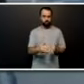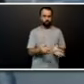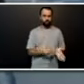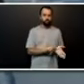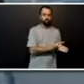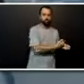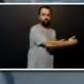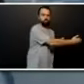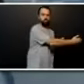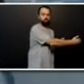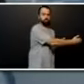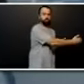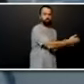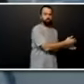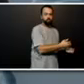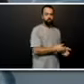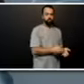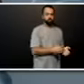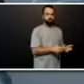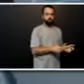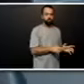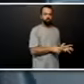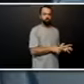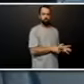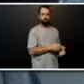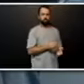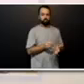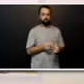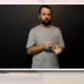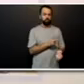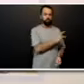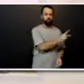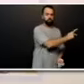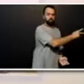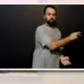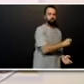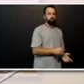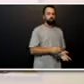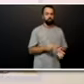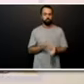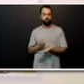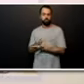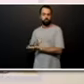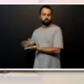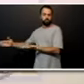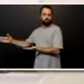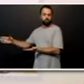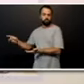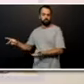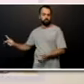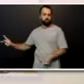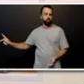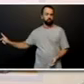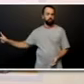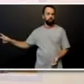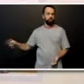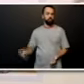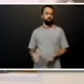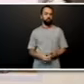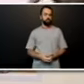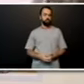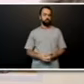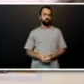Para trás são infinitos. Para frente, infinitos.